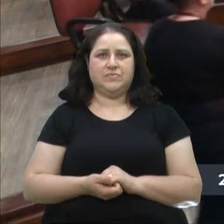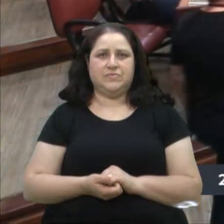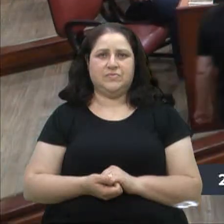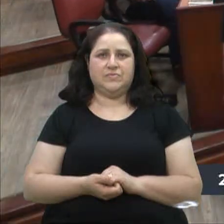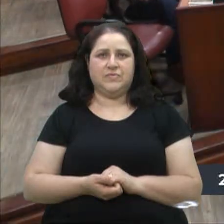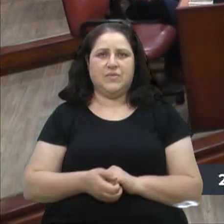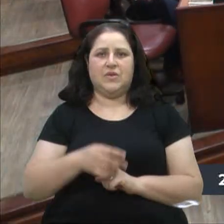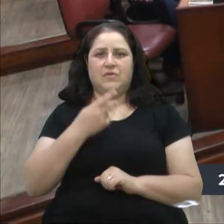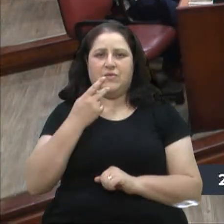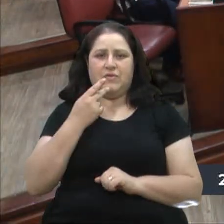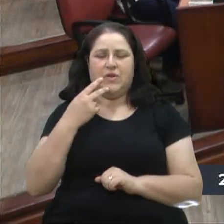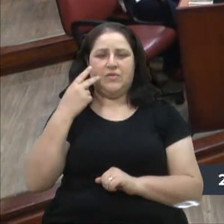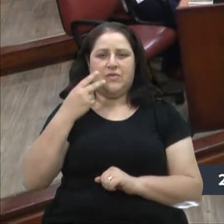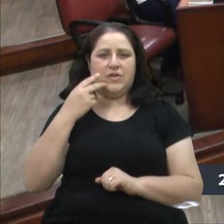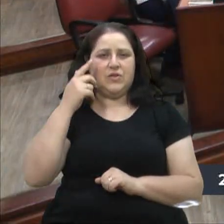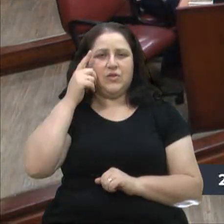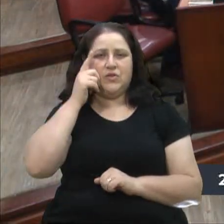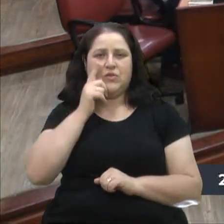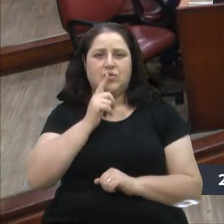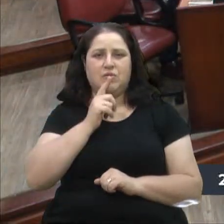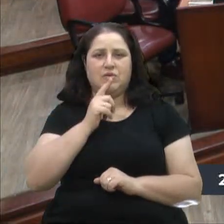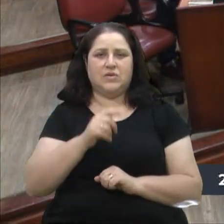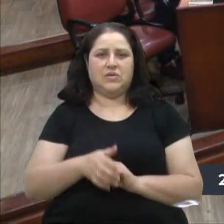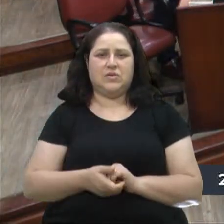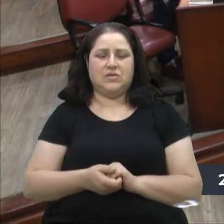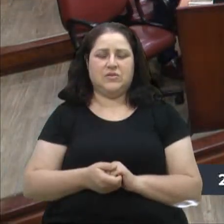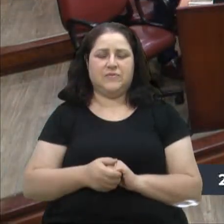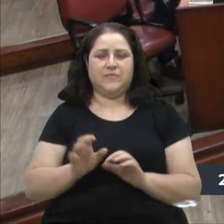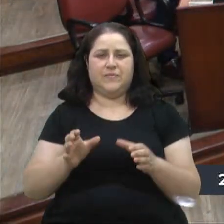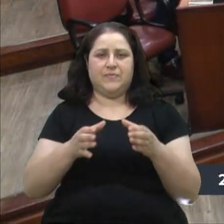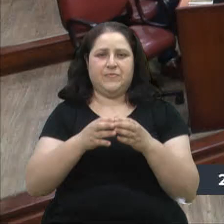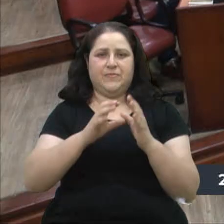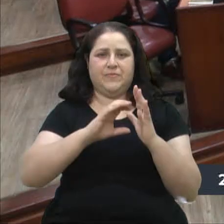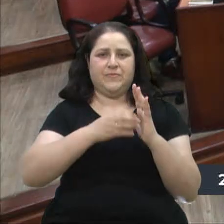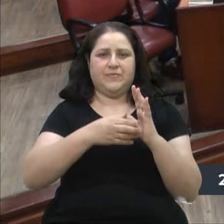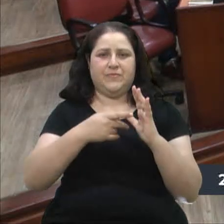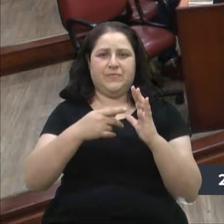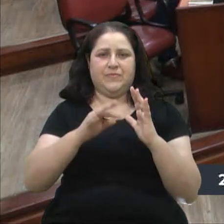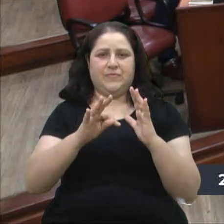Obrigada. Com a palavra, vereador Lucas Carenhato, pela bancada do PT.